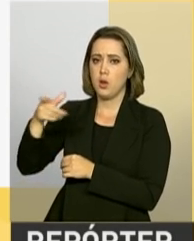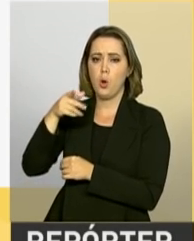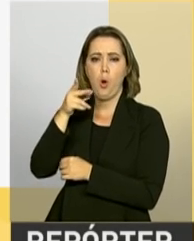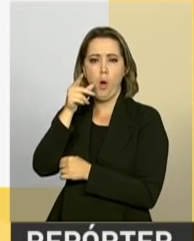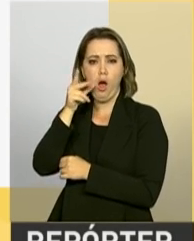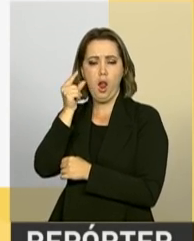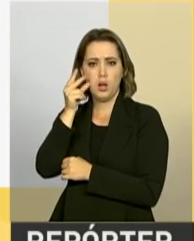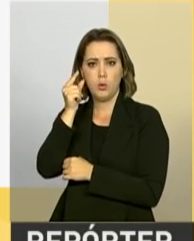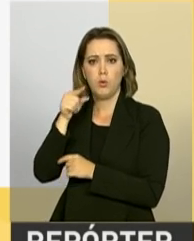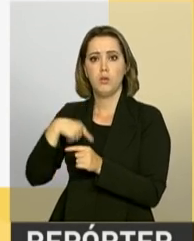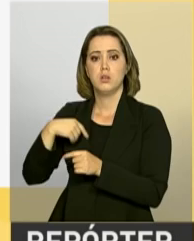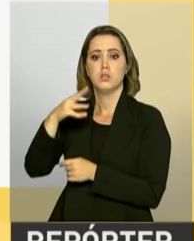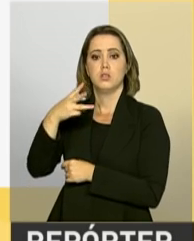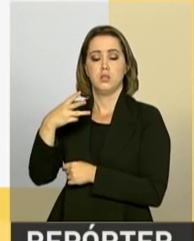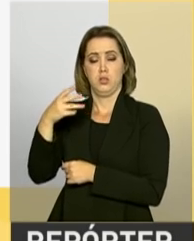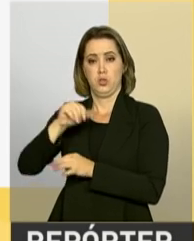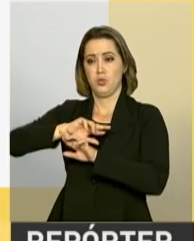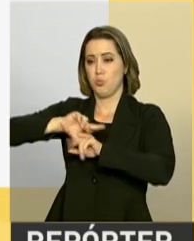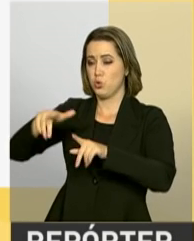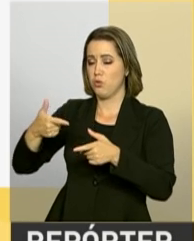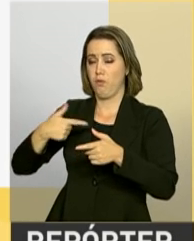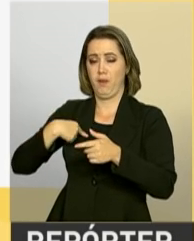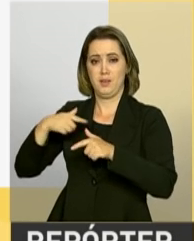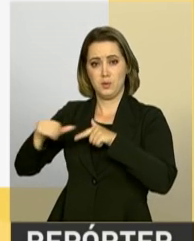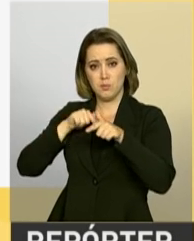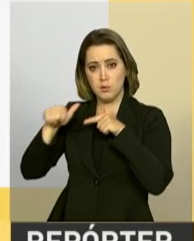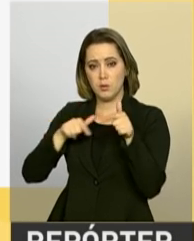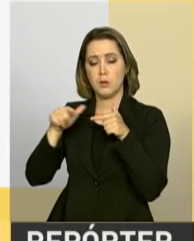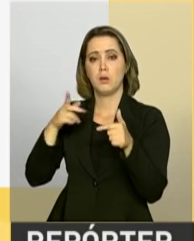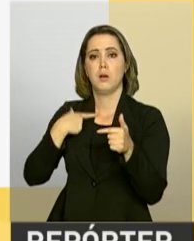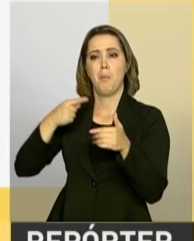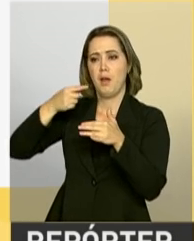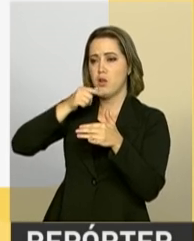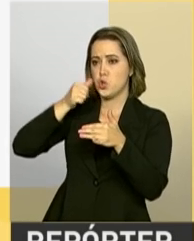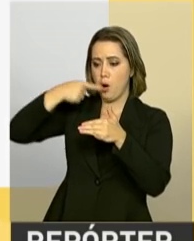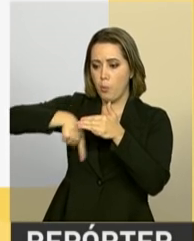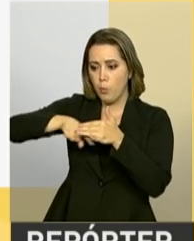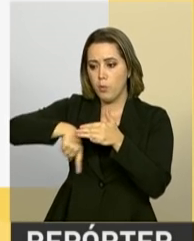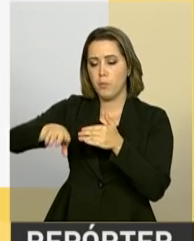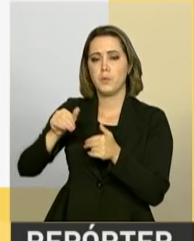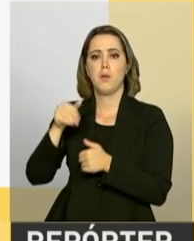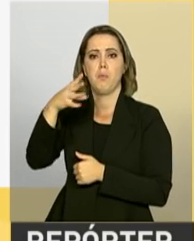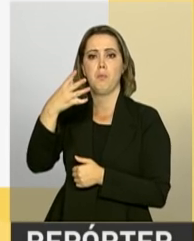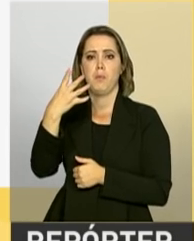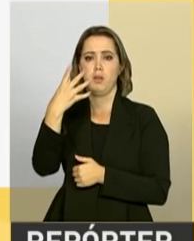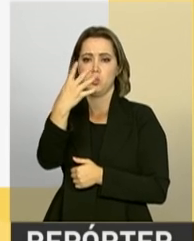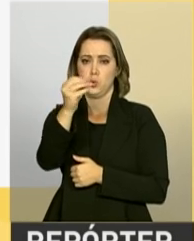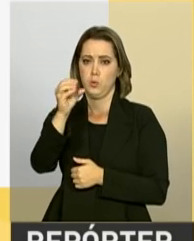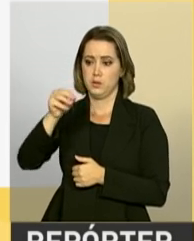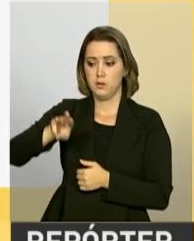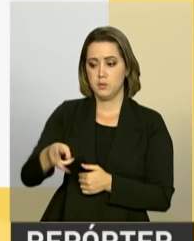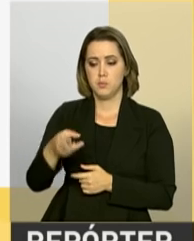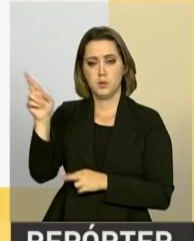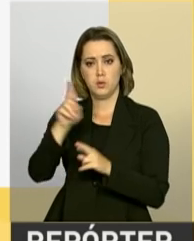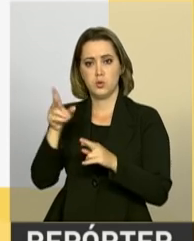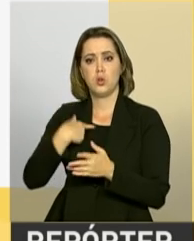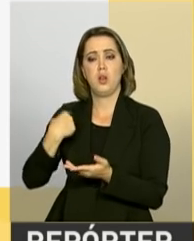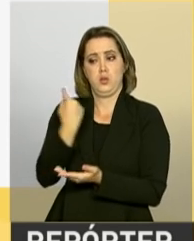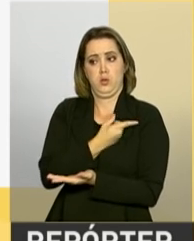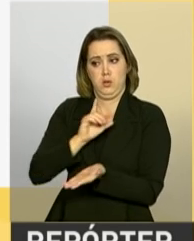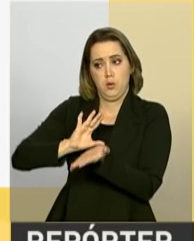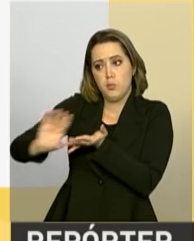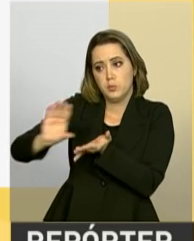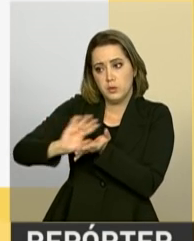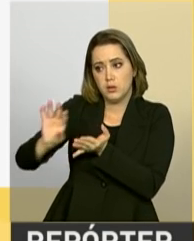133.500 reservatórios cisternas, né? Num investimento de quase 900 milhões de reais. Então nós temos aplicado muito